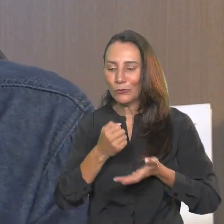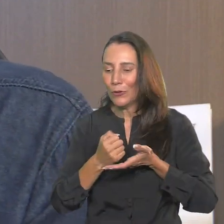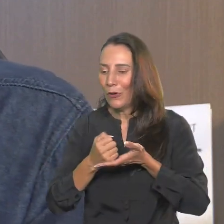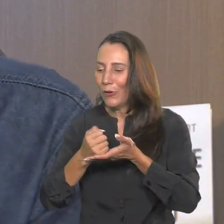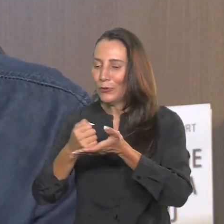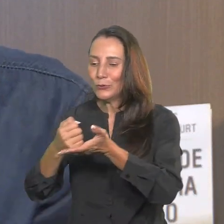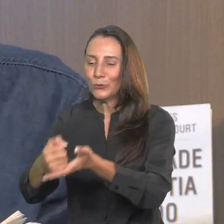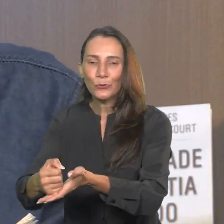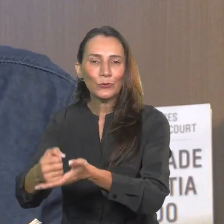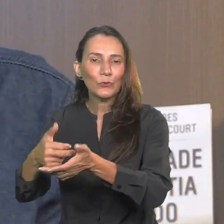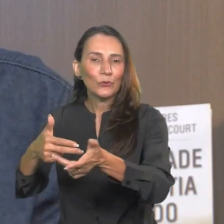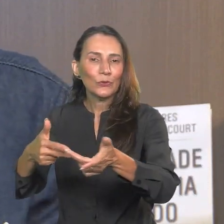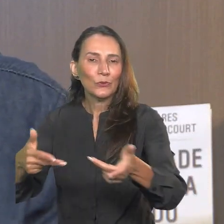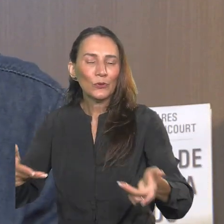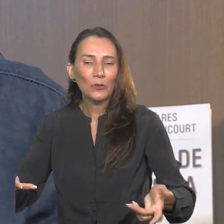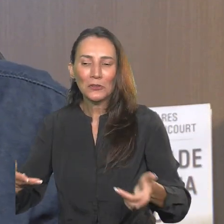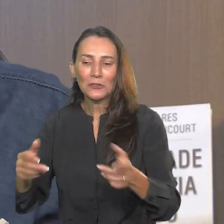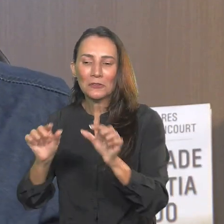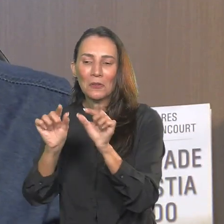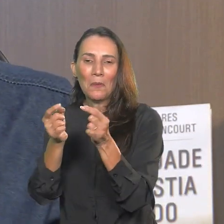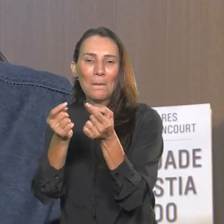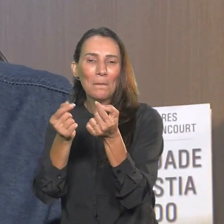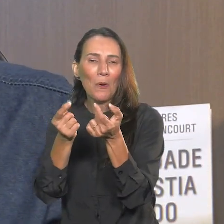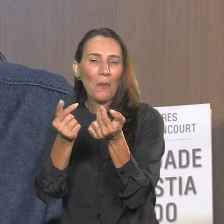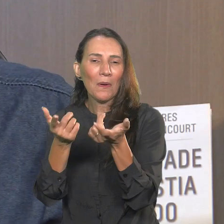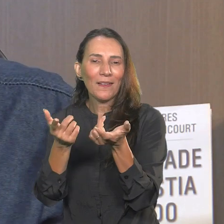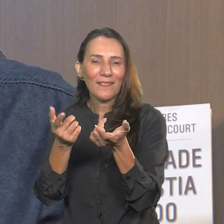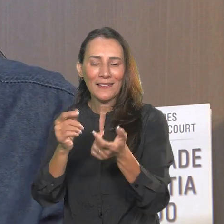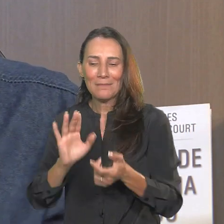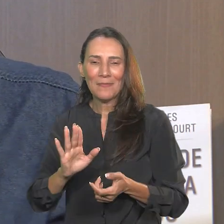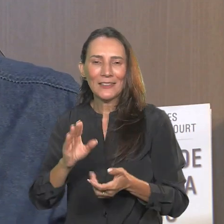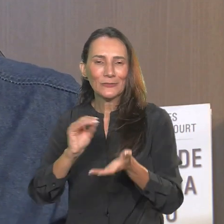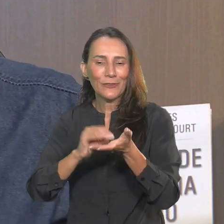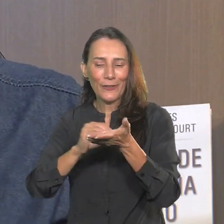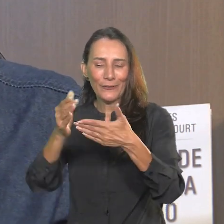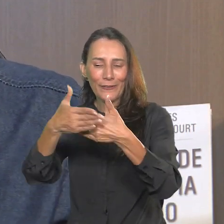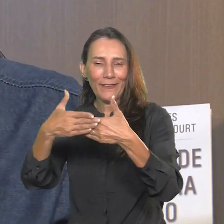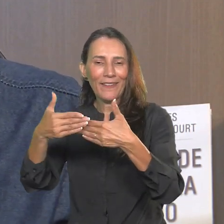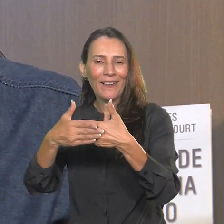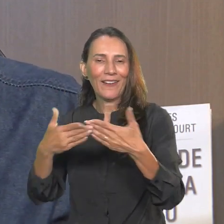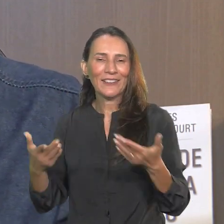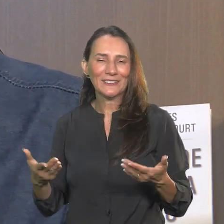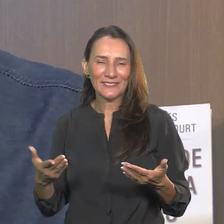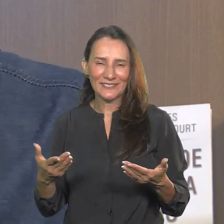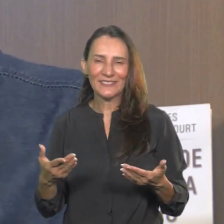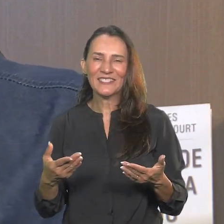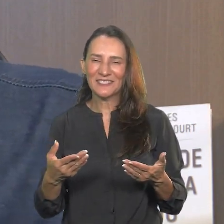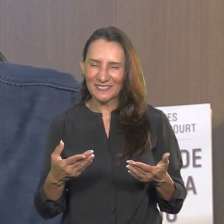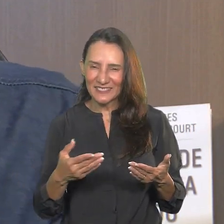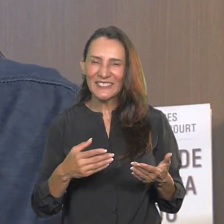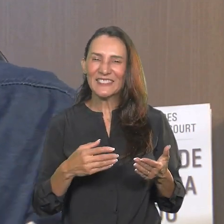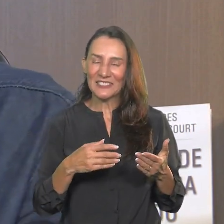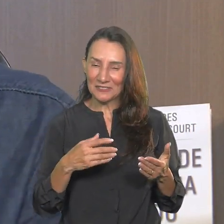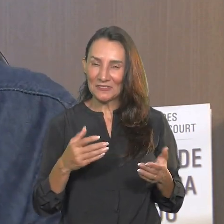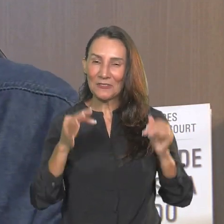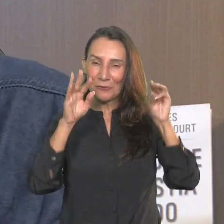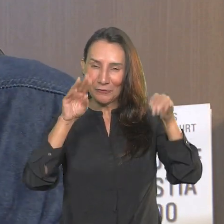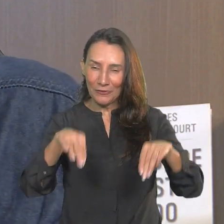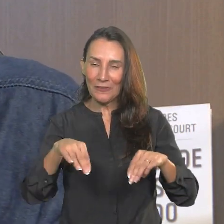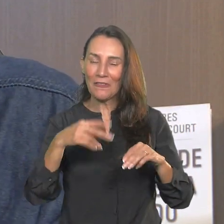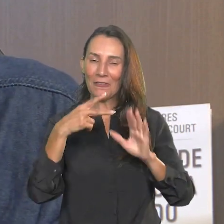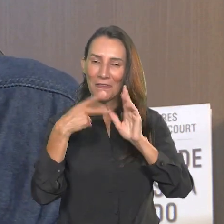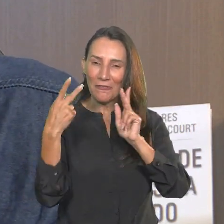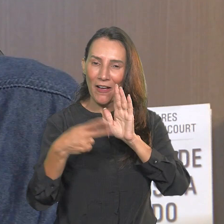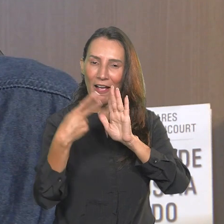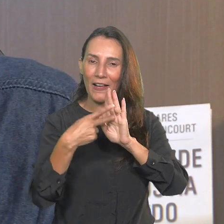eles algum conforto mínimo, mas não tem afeto. O que mais? Implacáveis. Esta semana agora uma